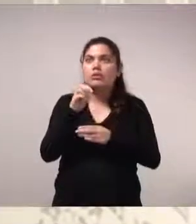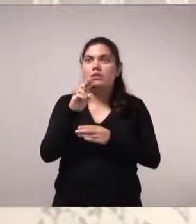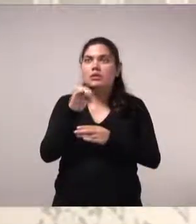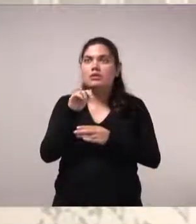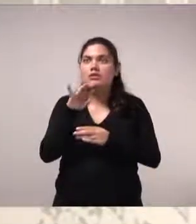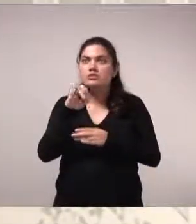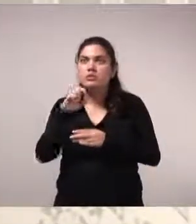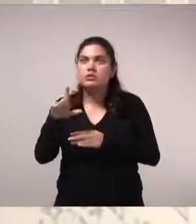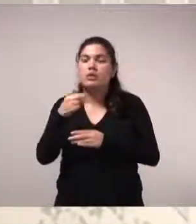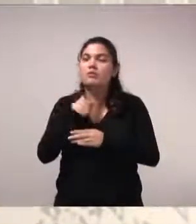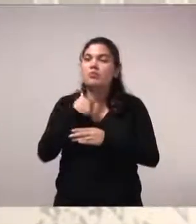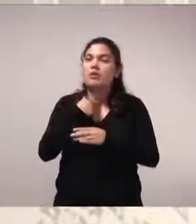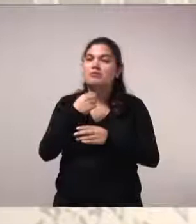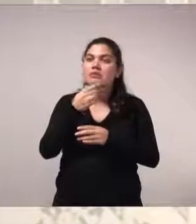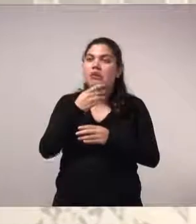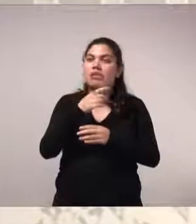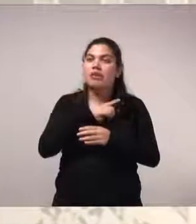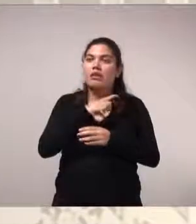um bombeiro engajado